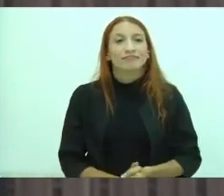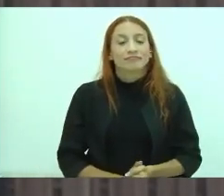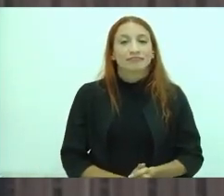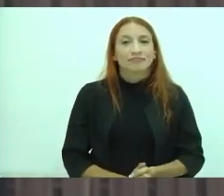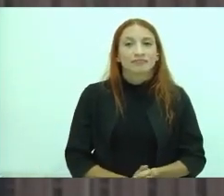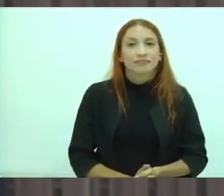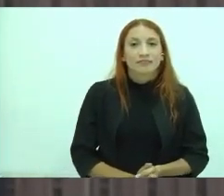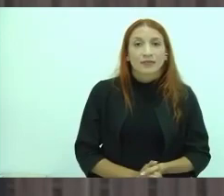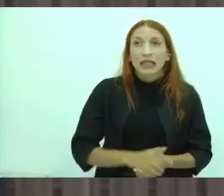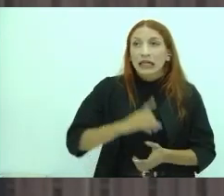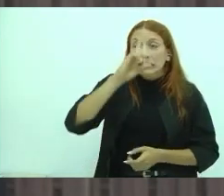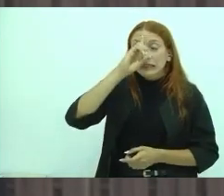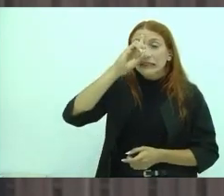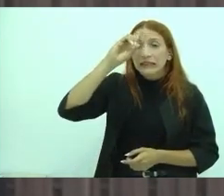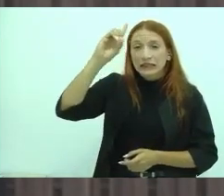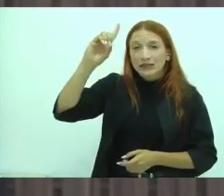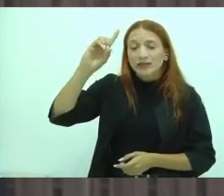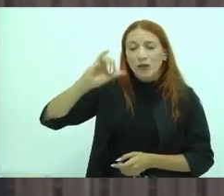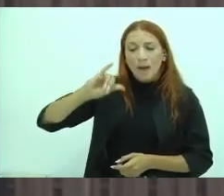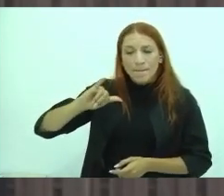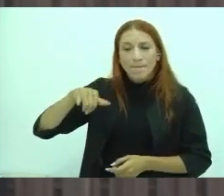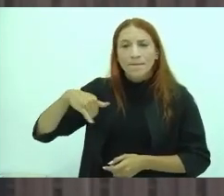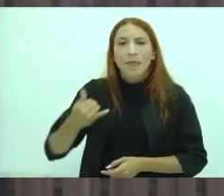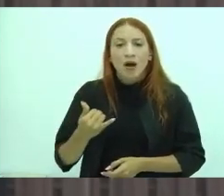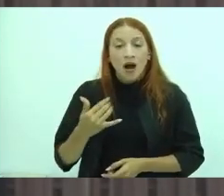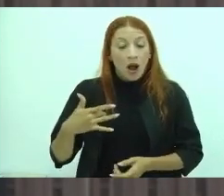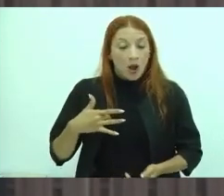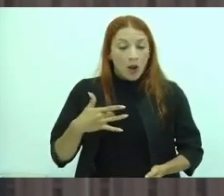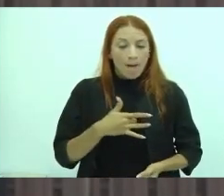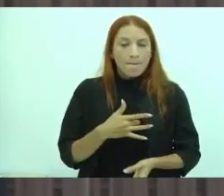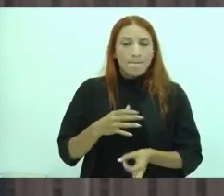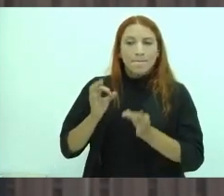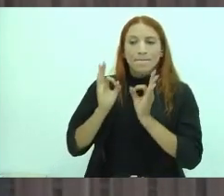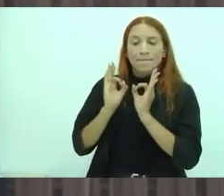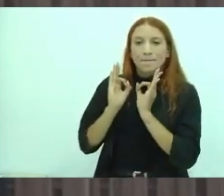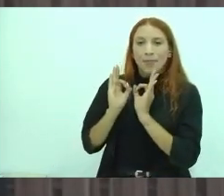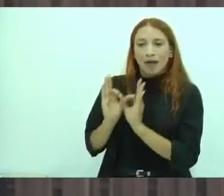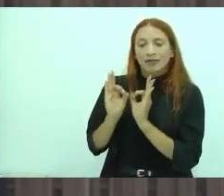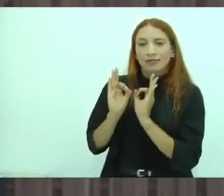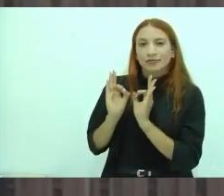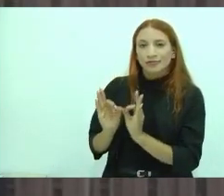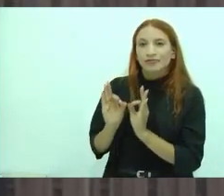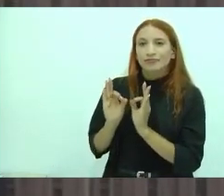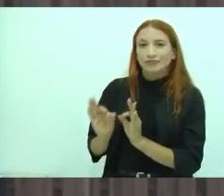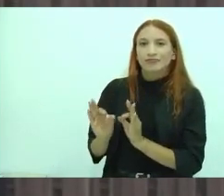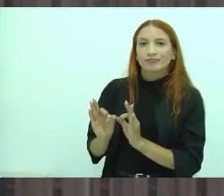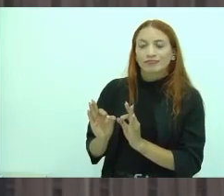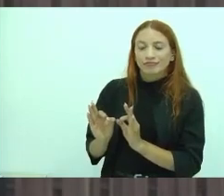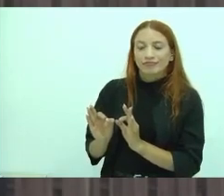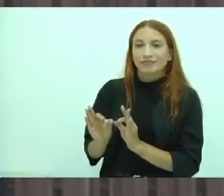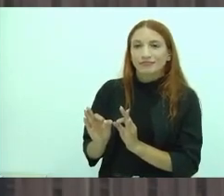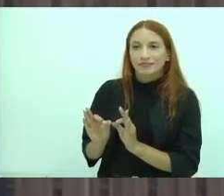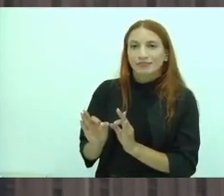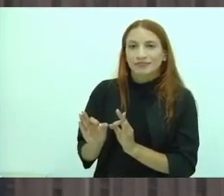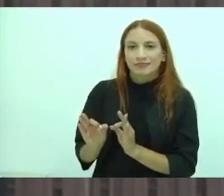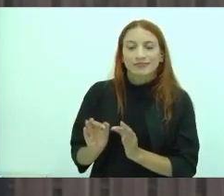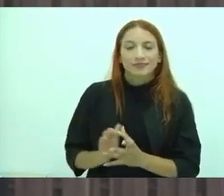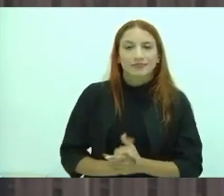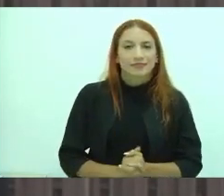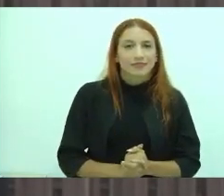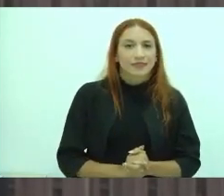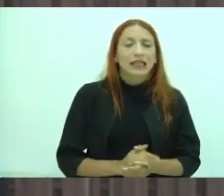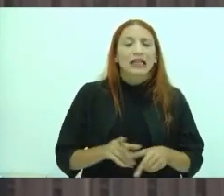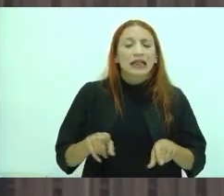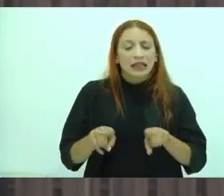Assim que Deus me deu a oportunidade de ter uma saúde perfeita, que eu não tive a oportunidade de ter em alguns anos, de me